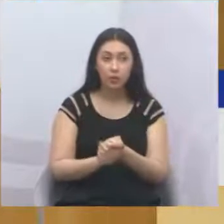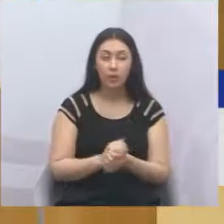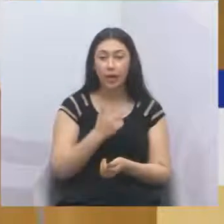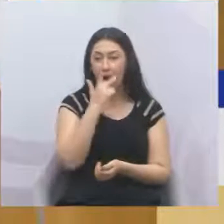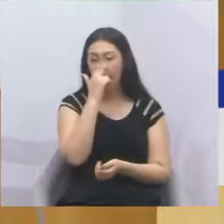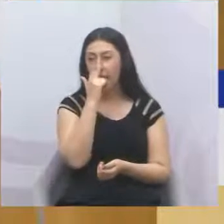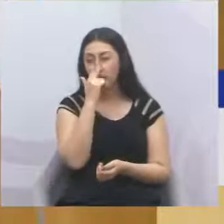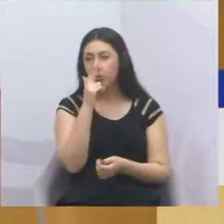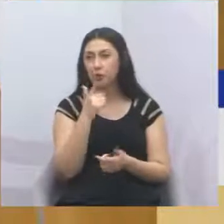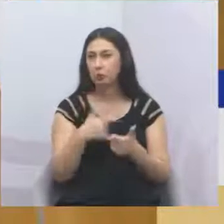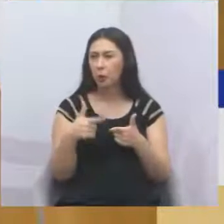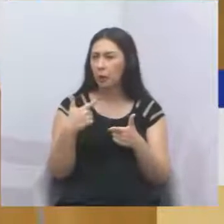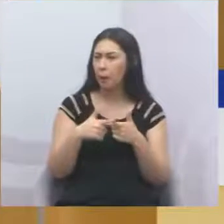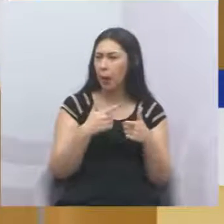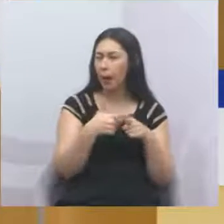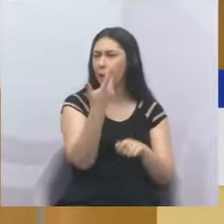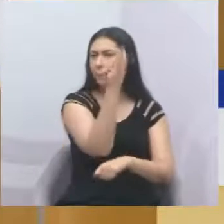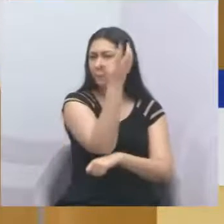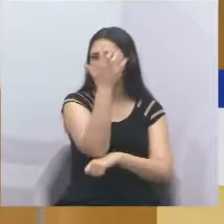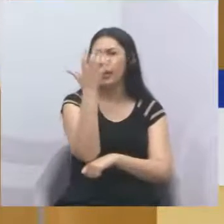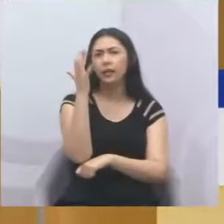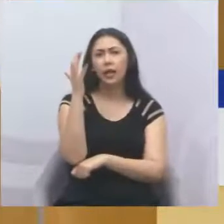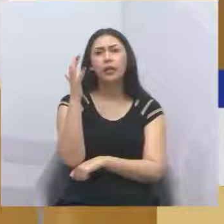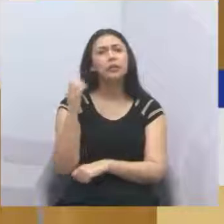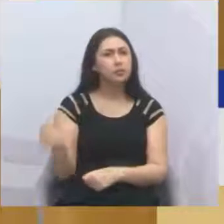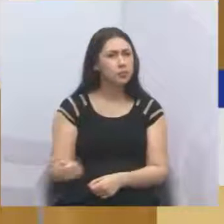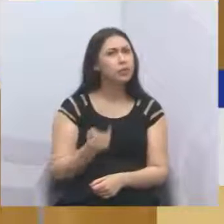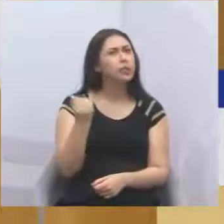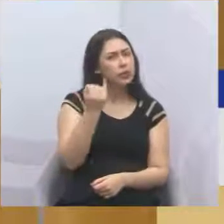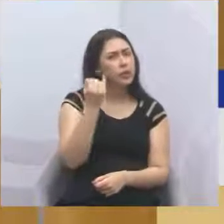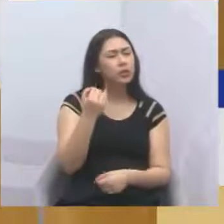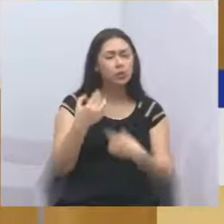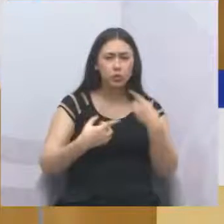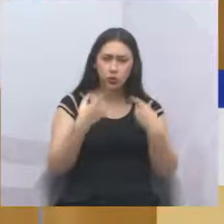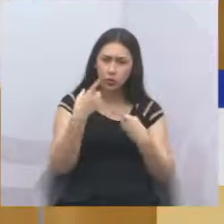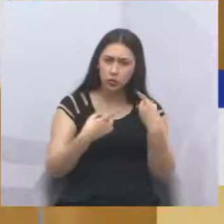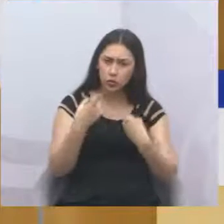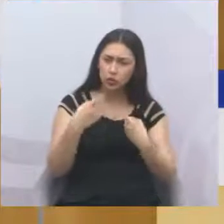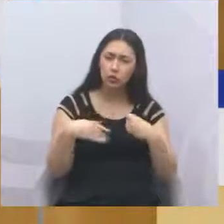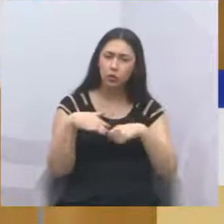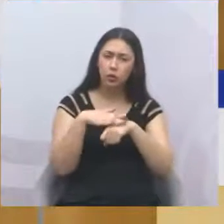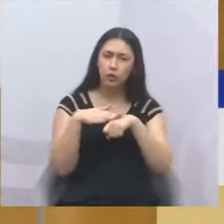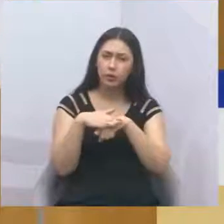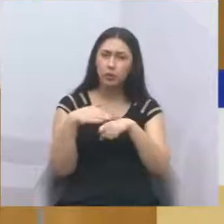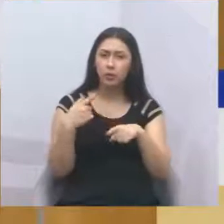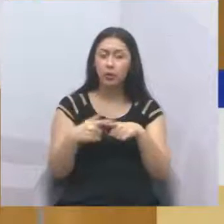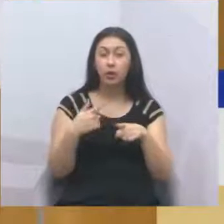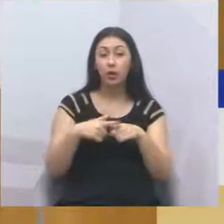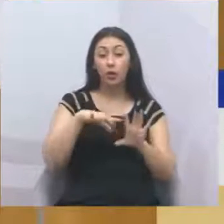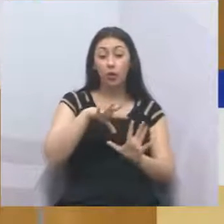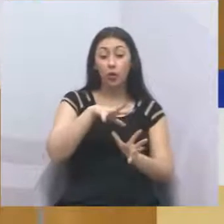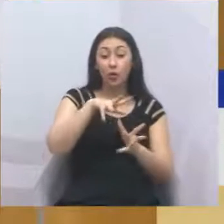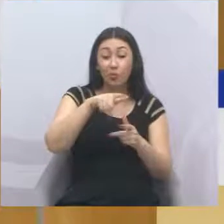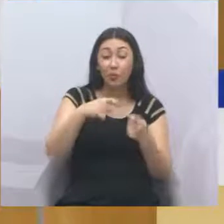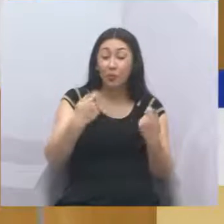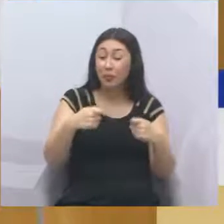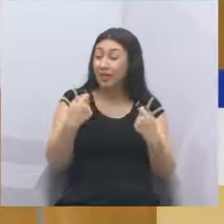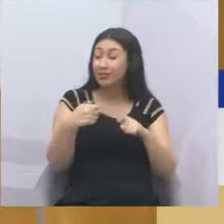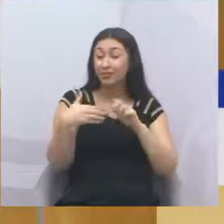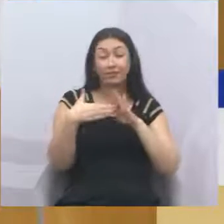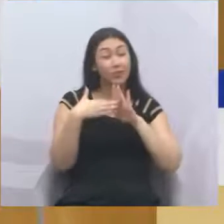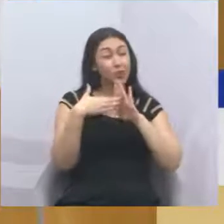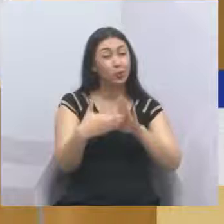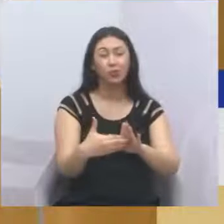que essas questões ambientais são muito bem-vindas para essa casa, para discussões, porque o nosso planeta pede socorro a